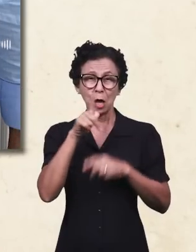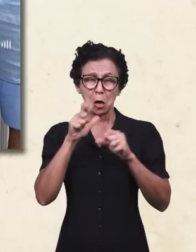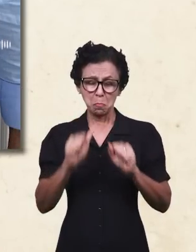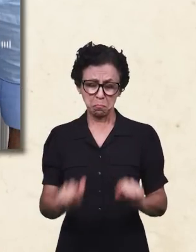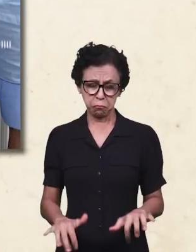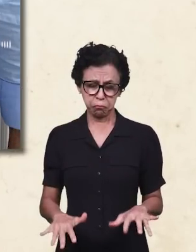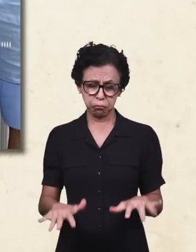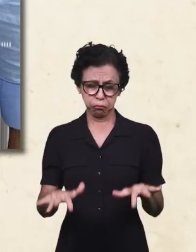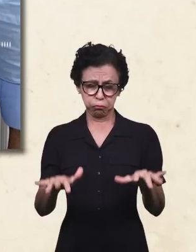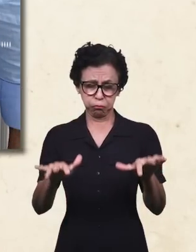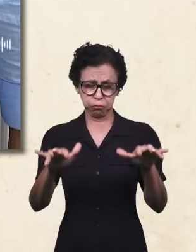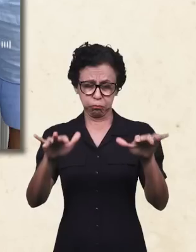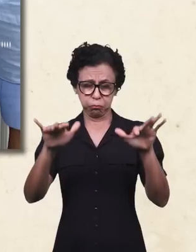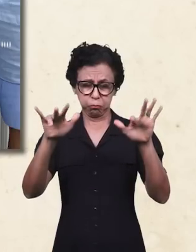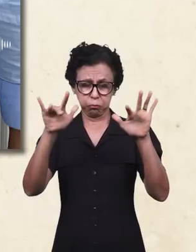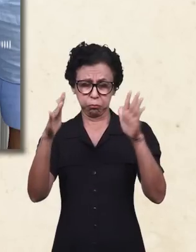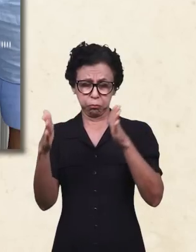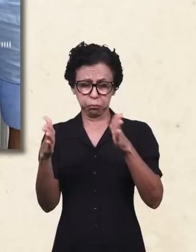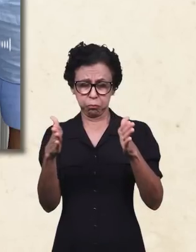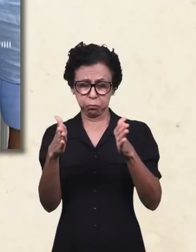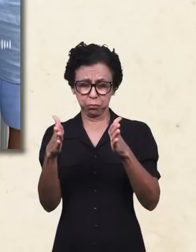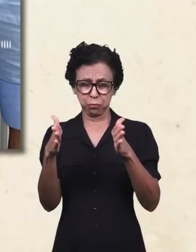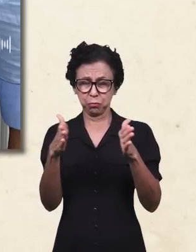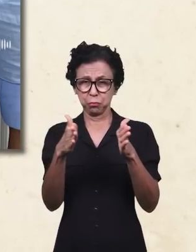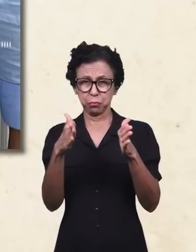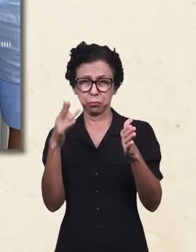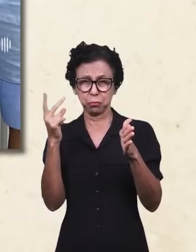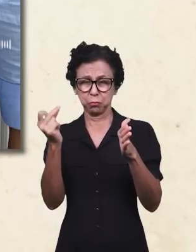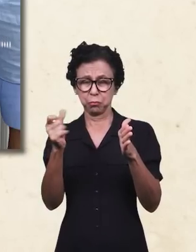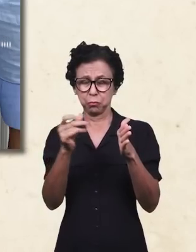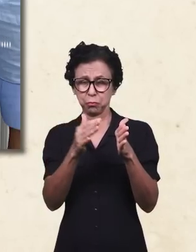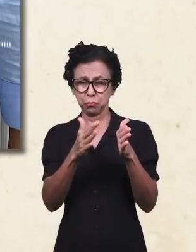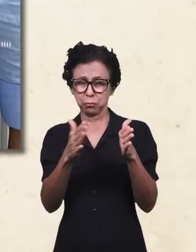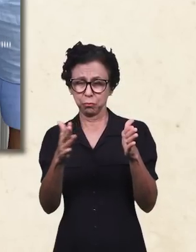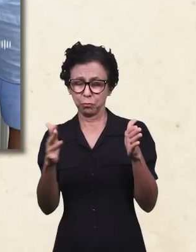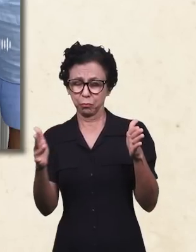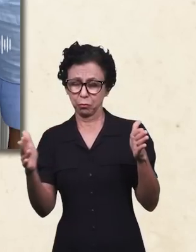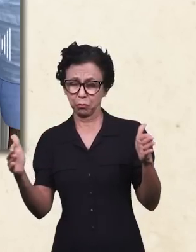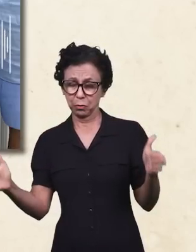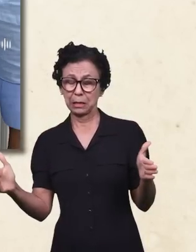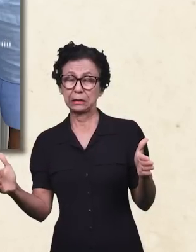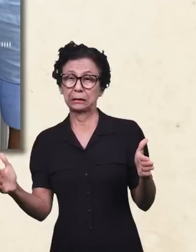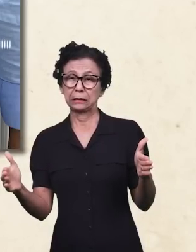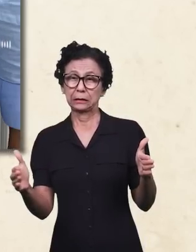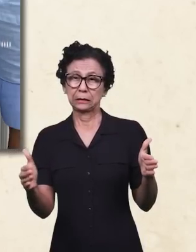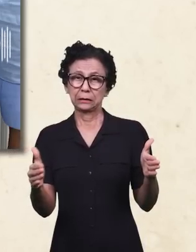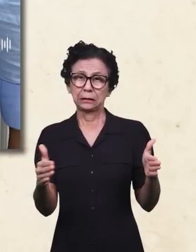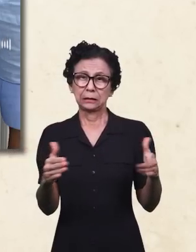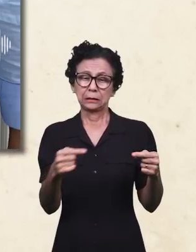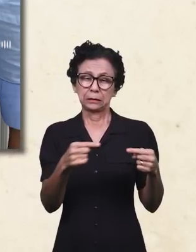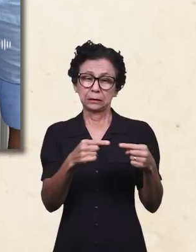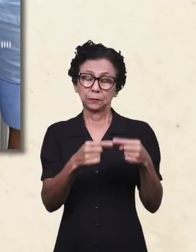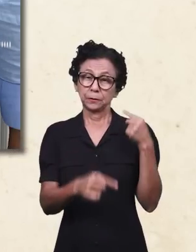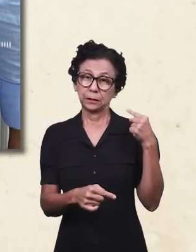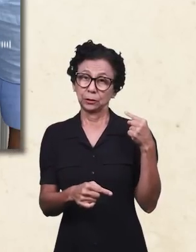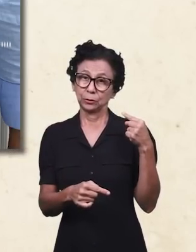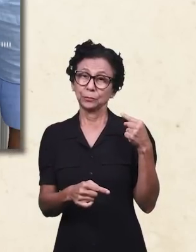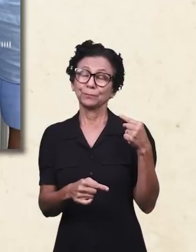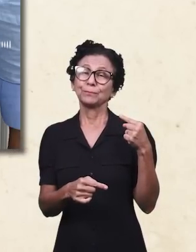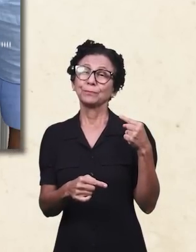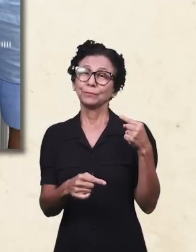cheia intensa e duradoura. Foram muitos momentos desafiadores em que a fé e